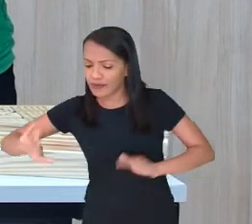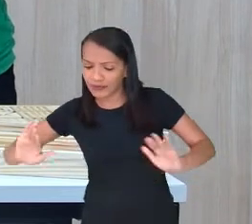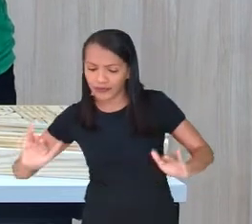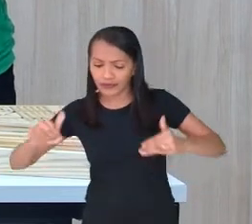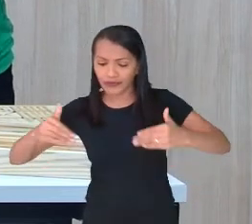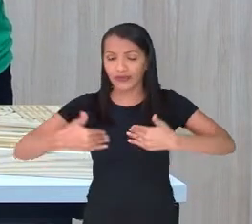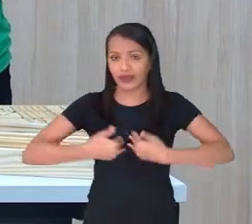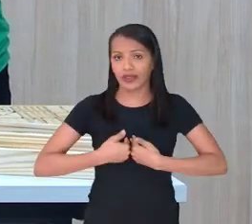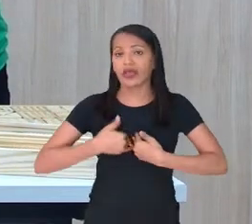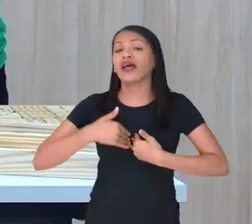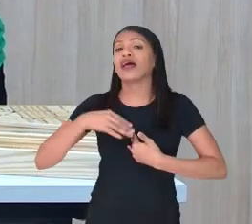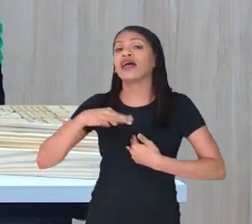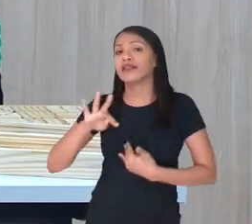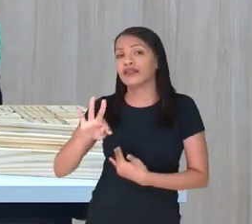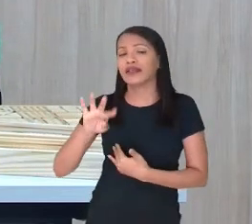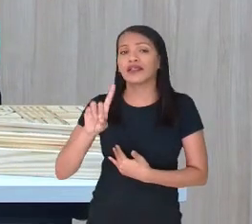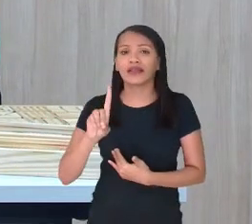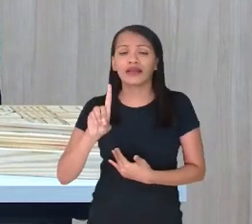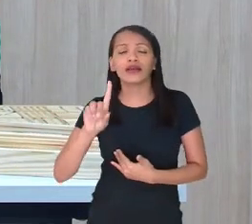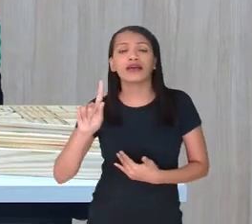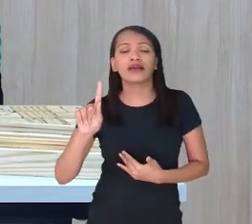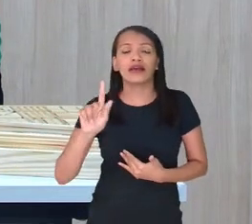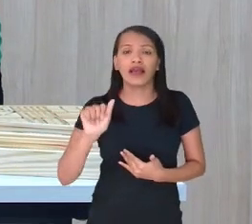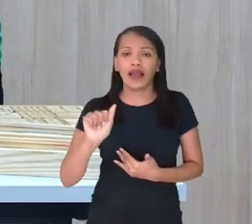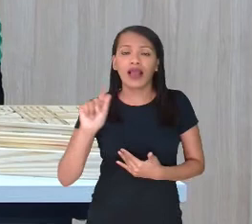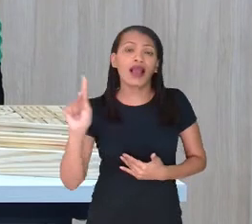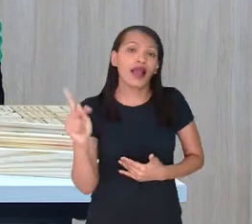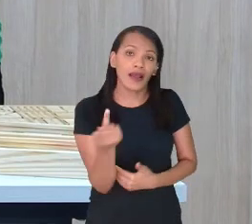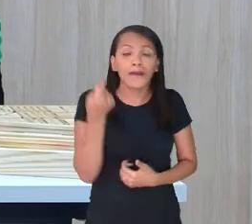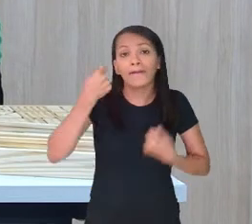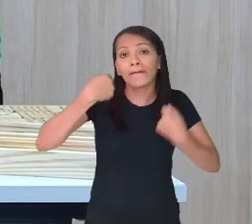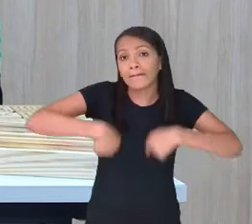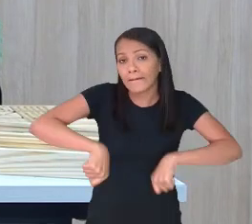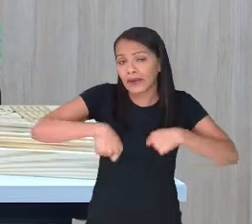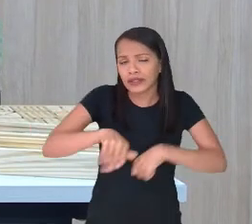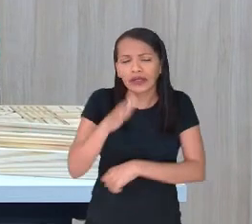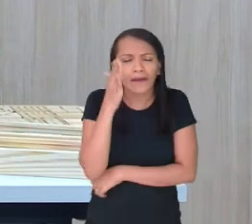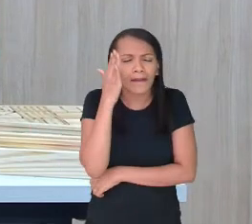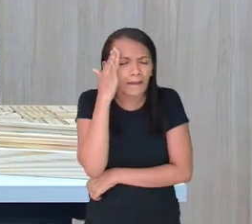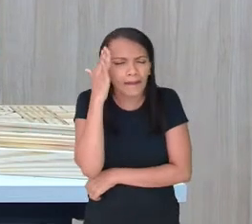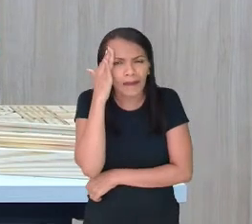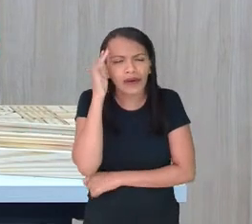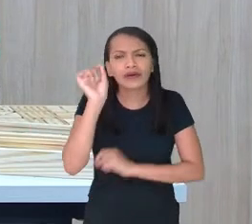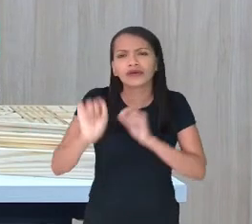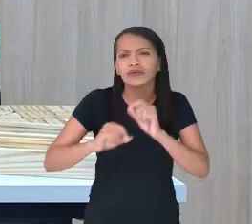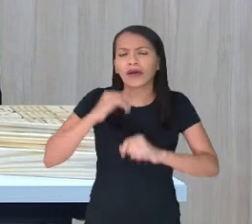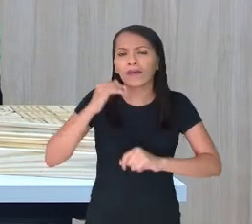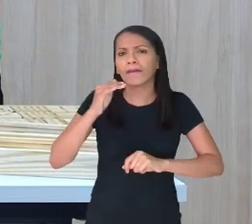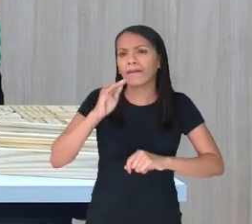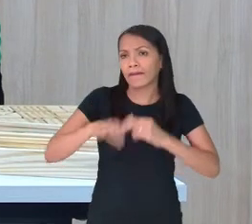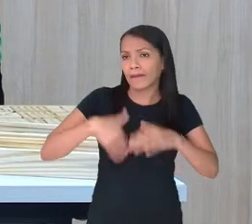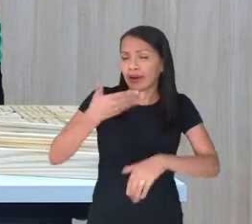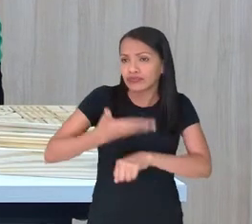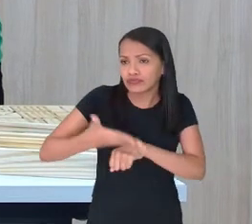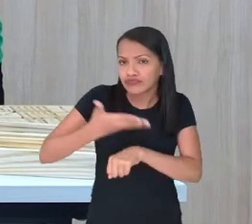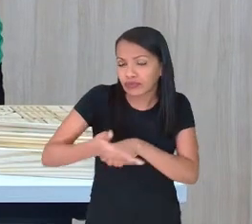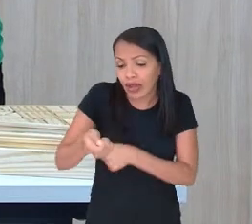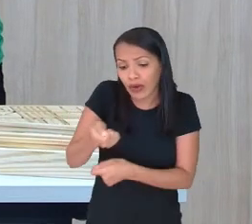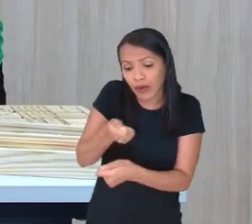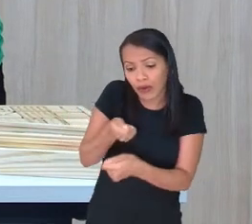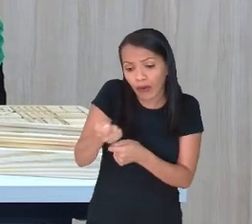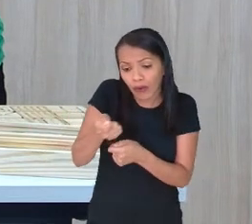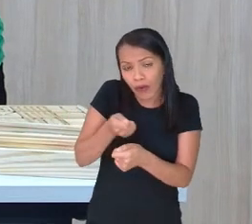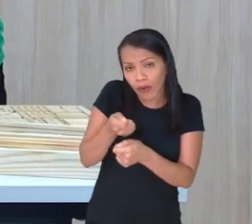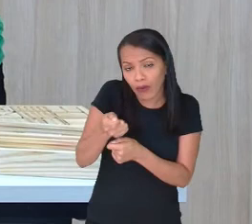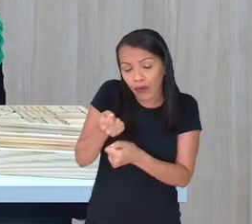TDAH, essa função ela precisa ser bem trabalhada, porque é essa função executiva que controla